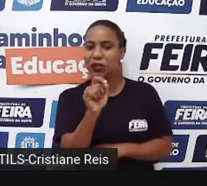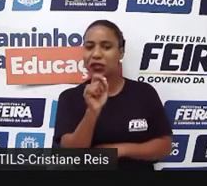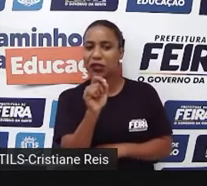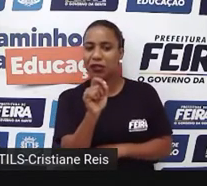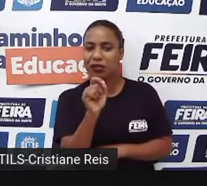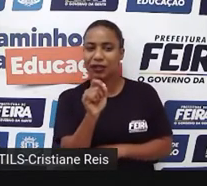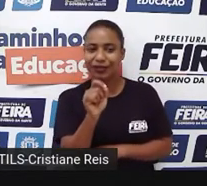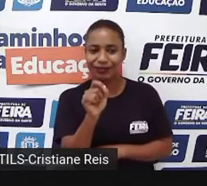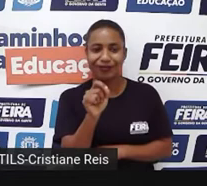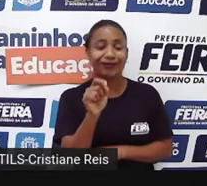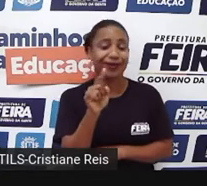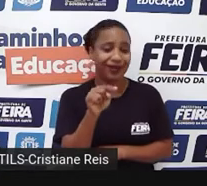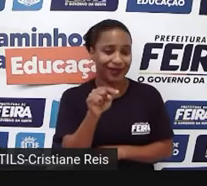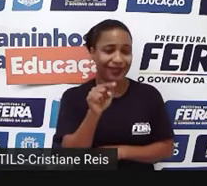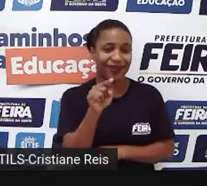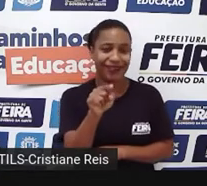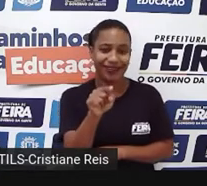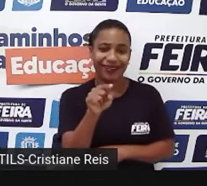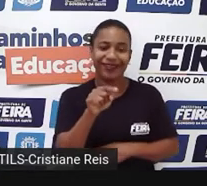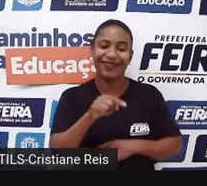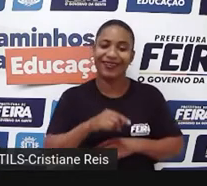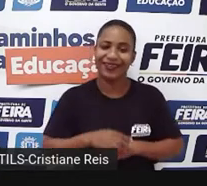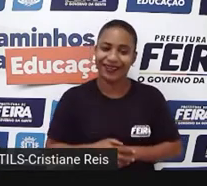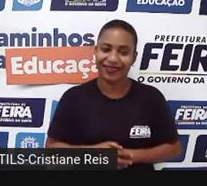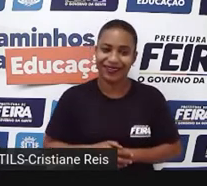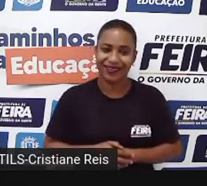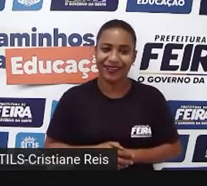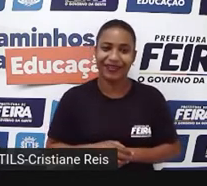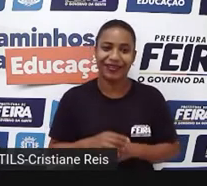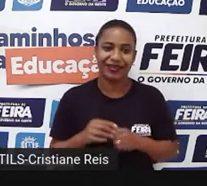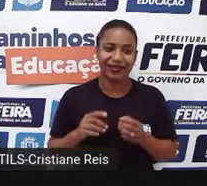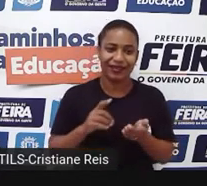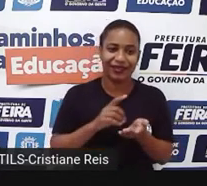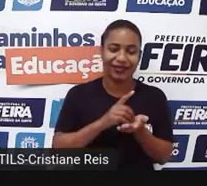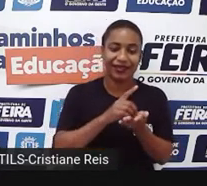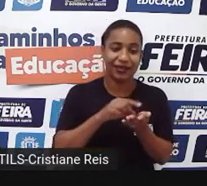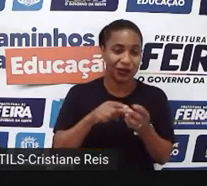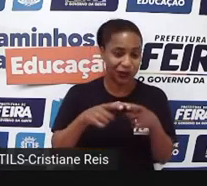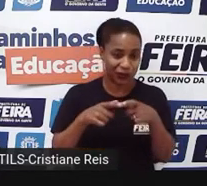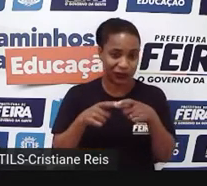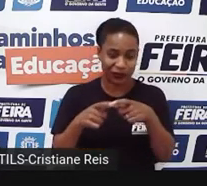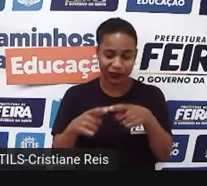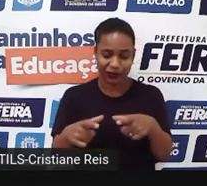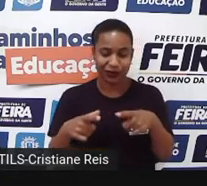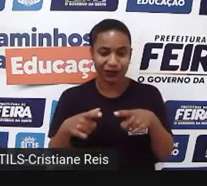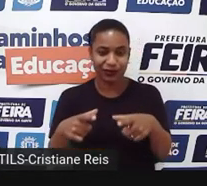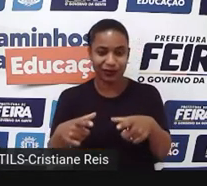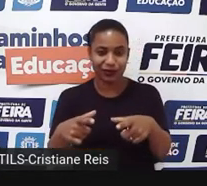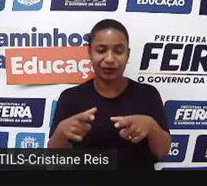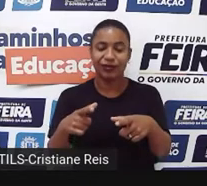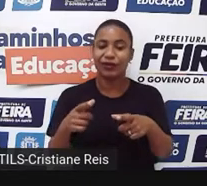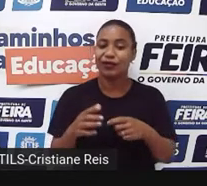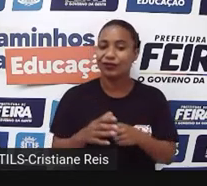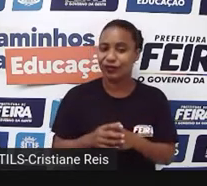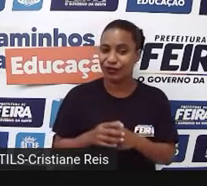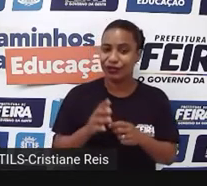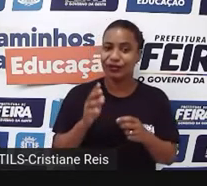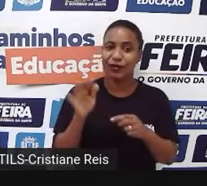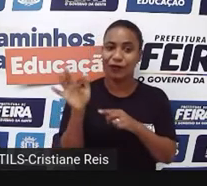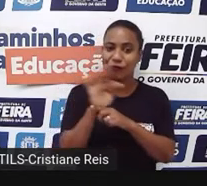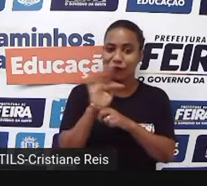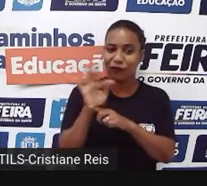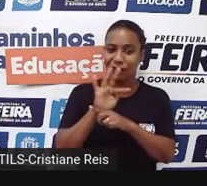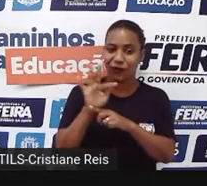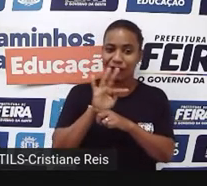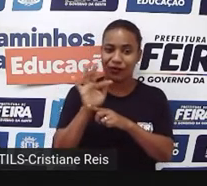discos fonográficos. Então, nesses discos tinha a fala dos personagens do filme,